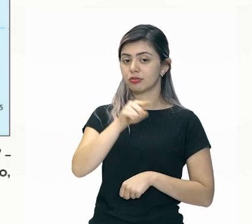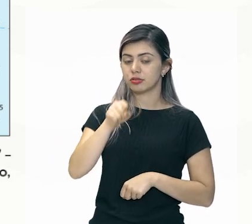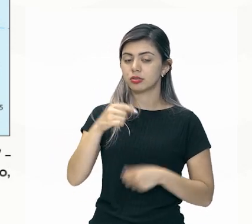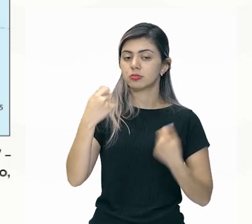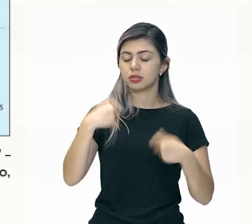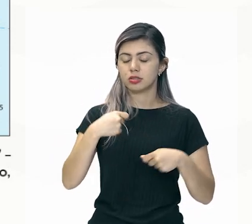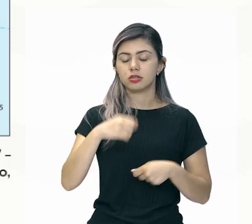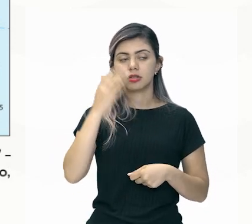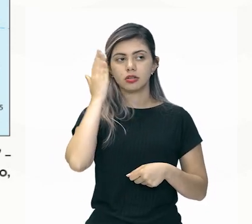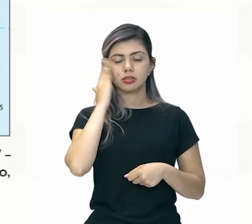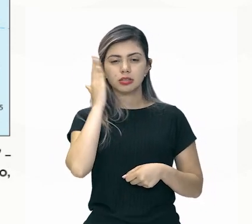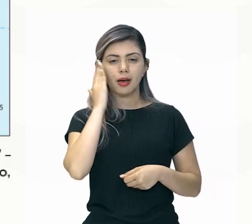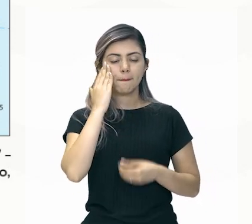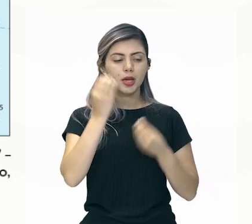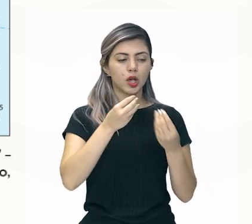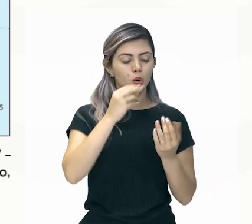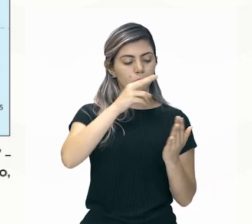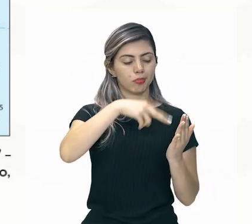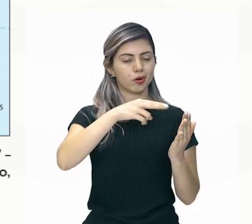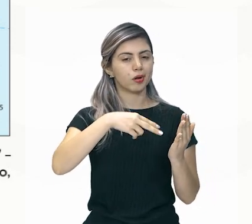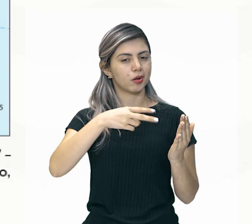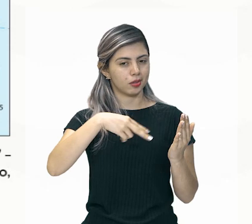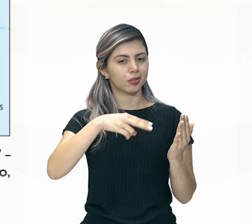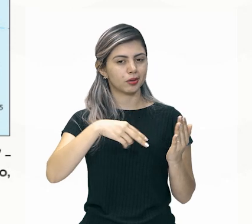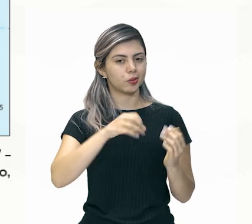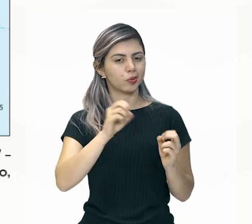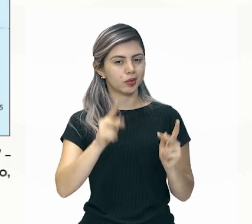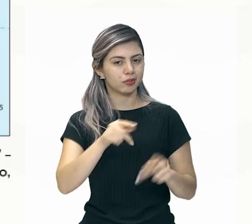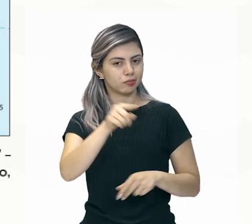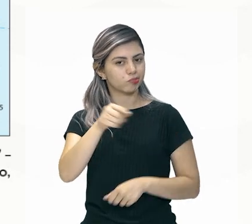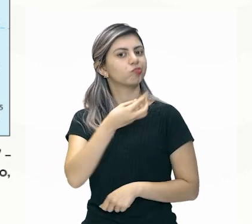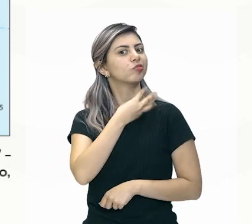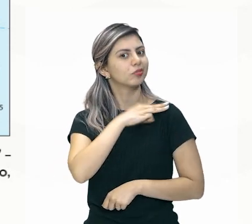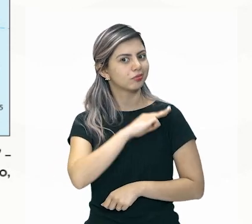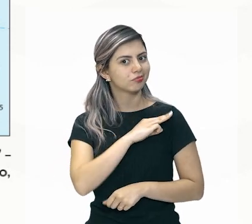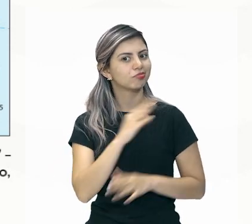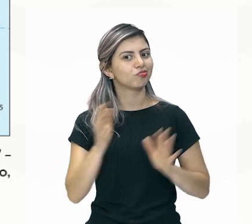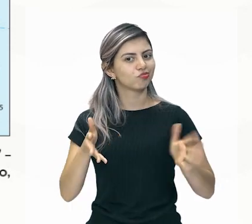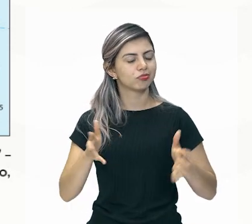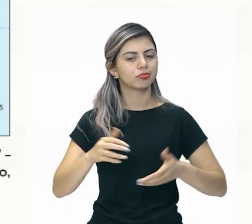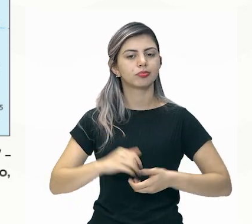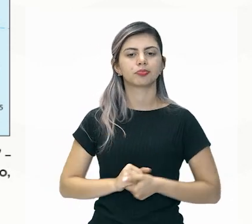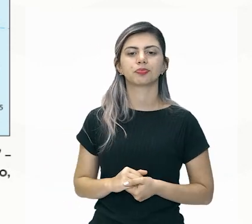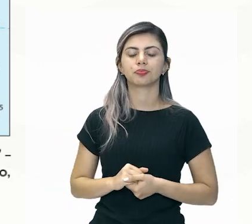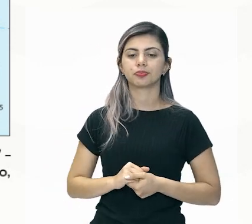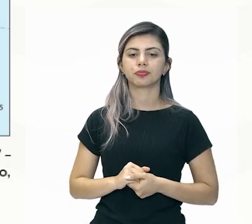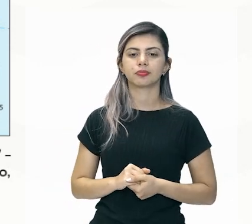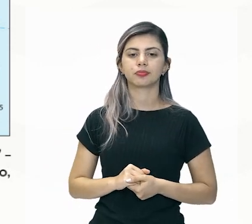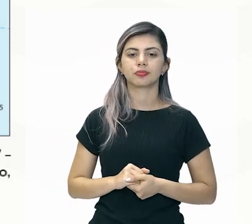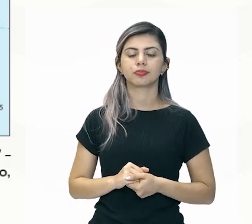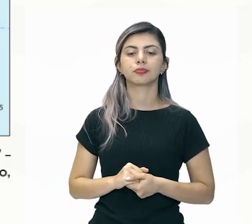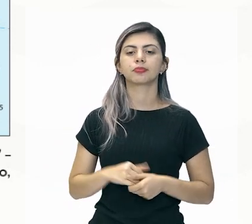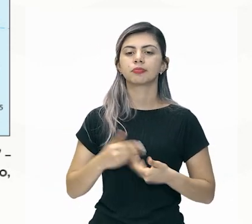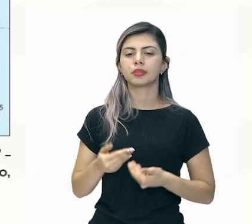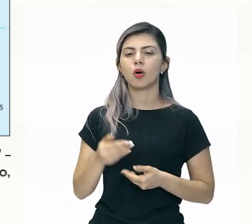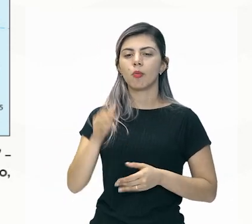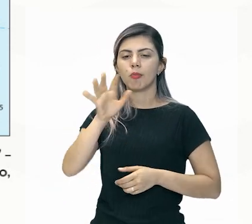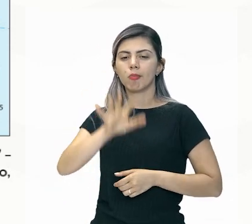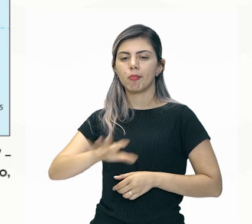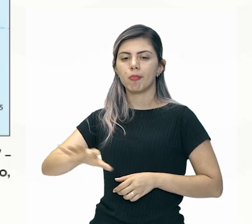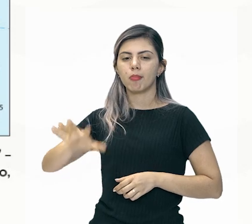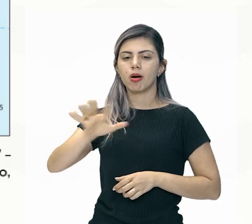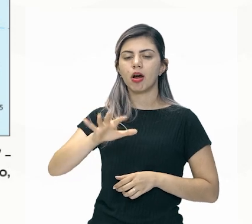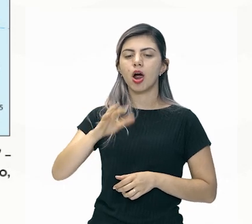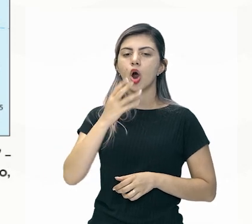os mapas, certo? Terceira série do ensino médio. A gente está vendo, por exemplo, aqui, toda essa área que aparece